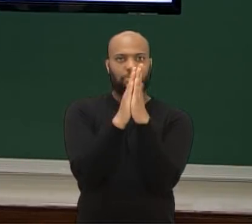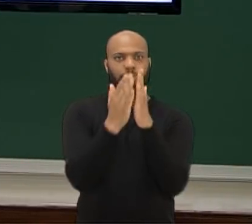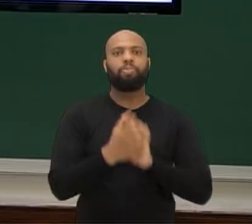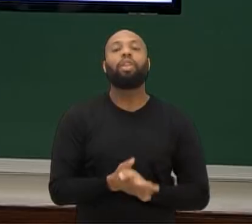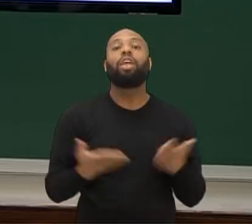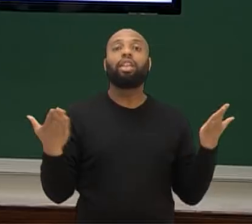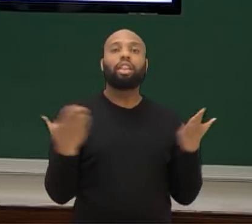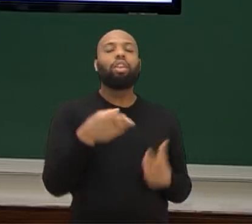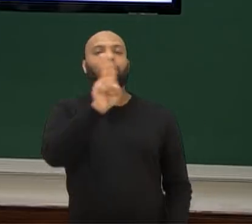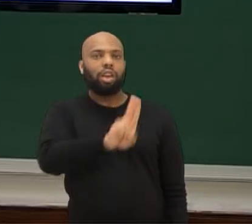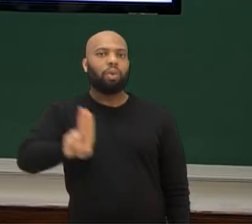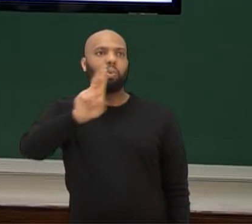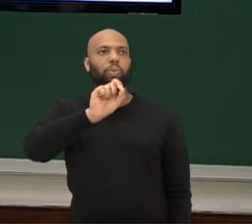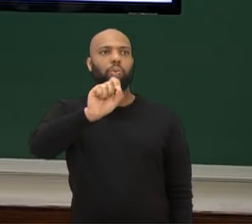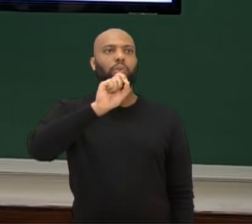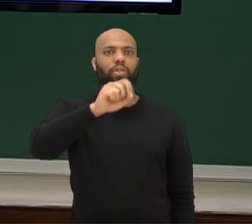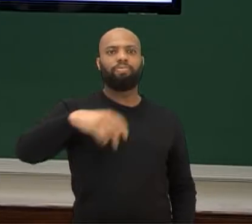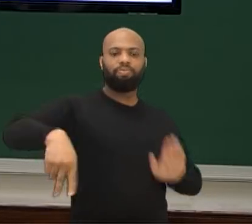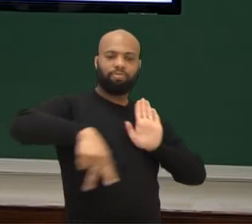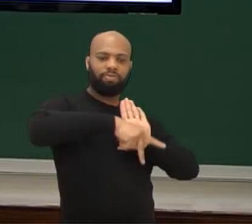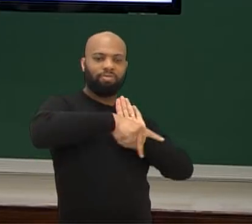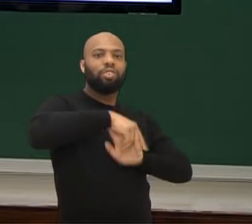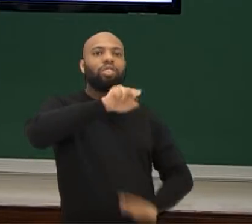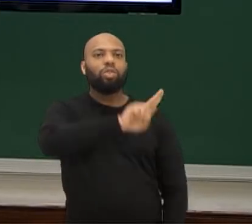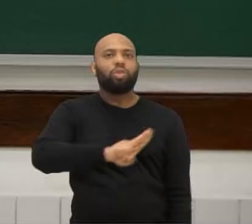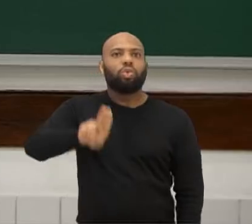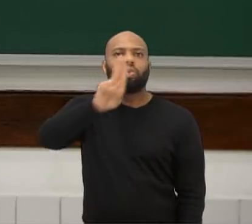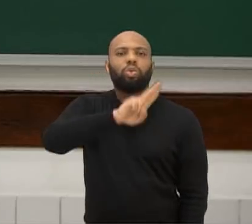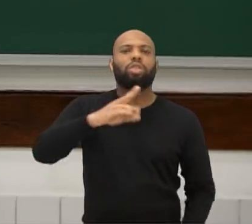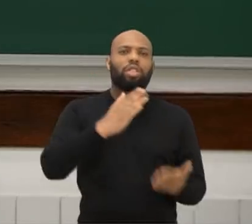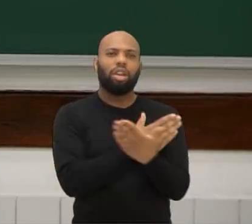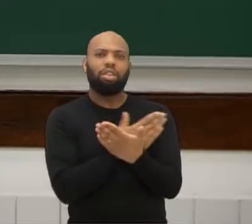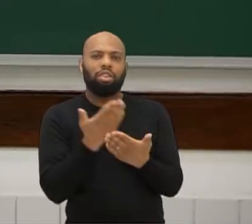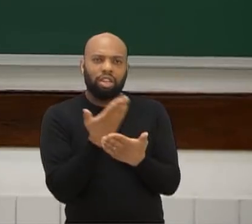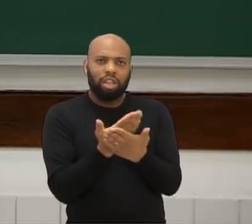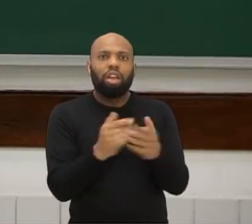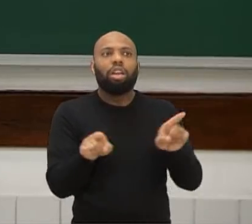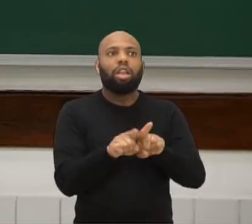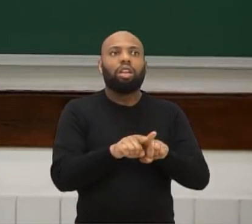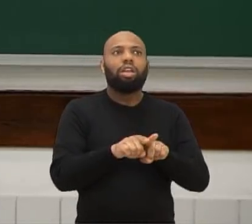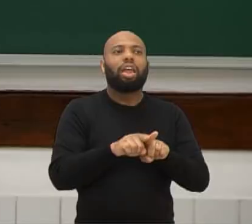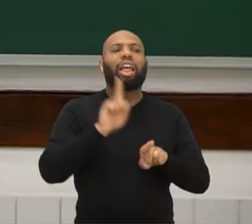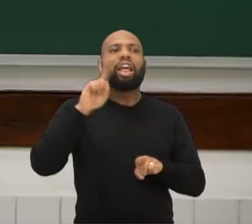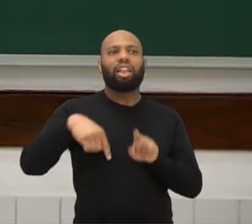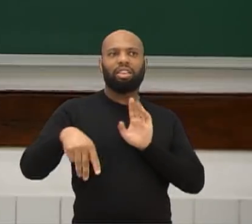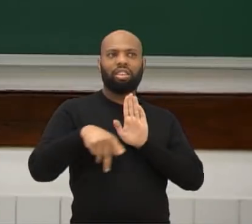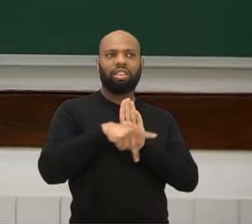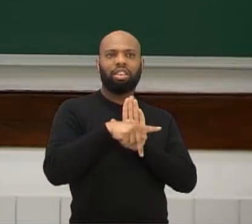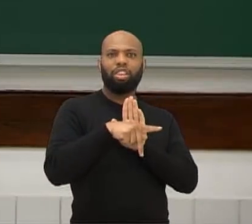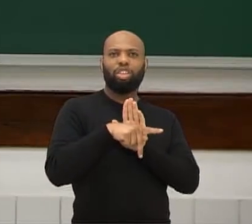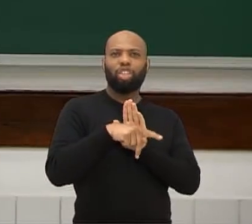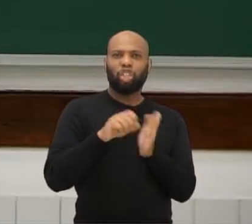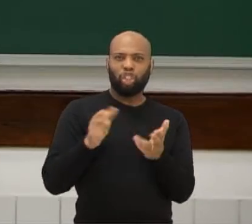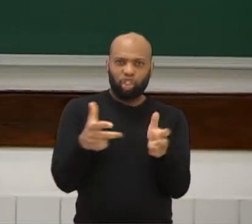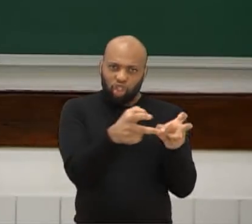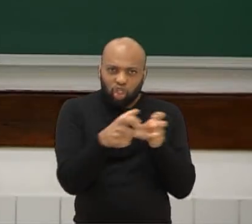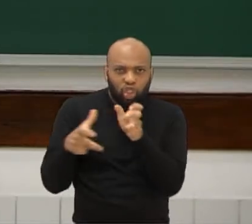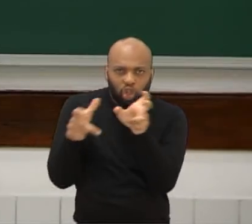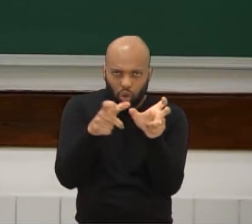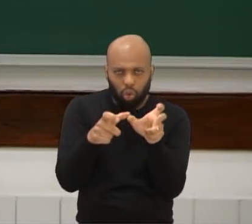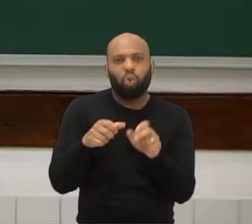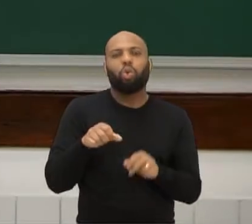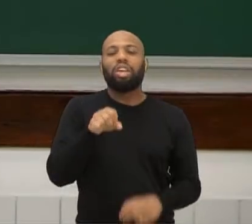Agora a gente vai utilizar da ferramenta, a gente já está usando ela em algumas aulas, que é o Matific. Então, caso você não